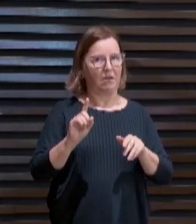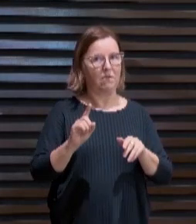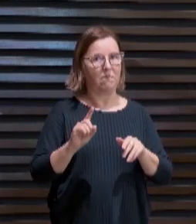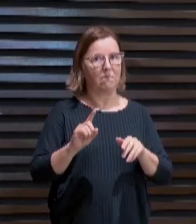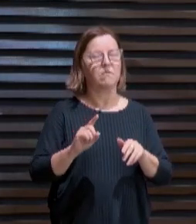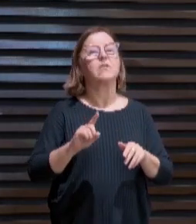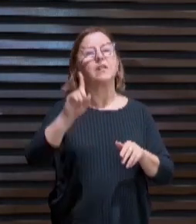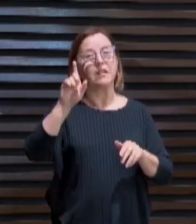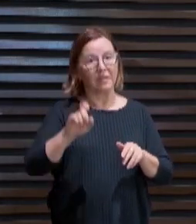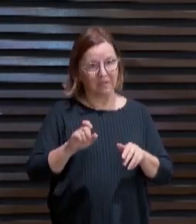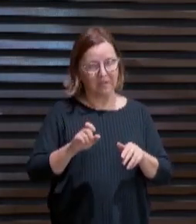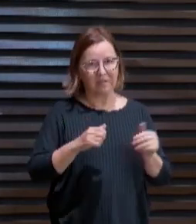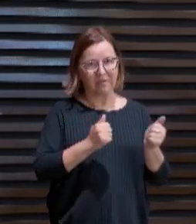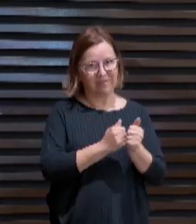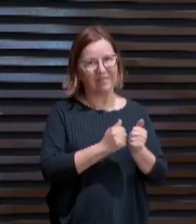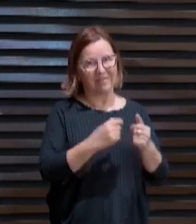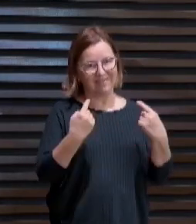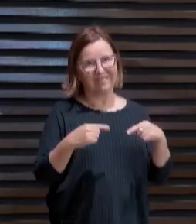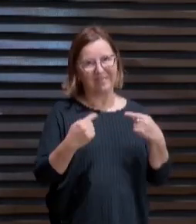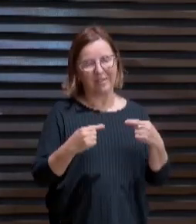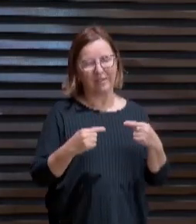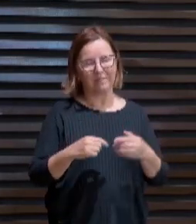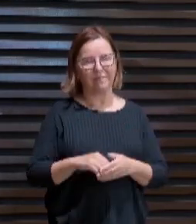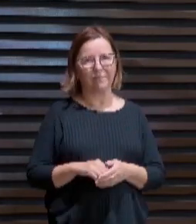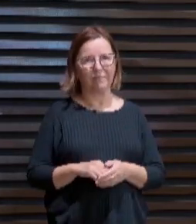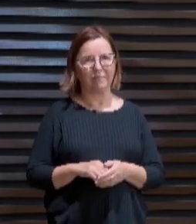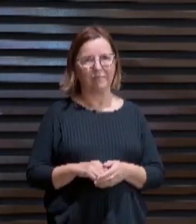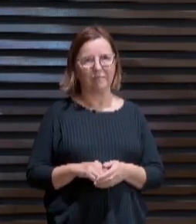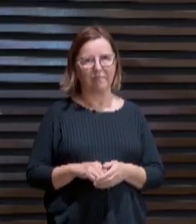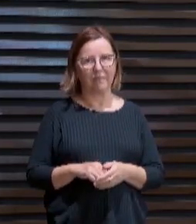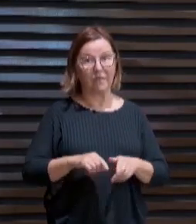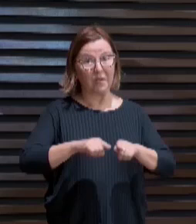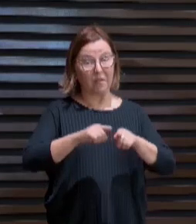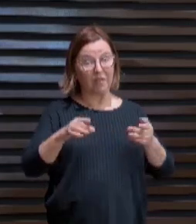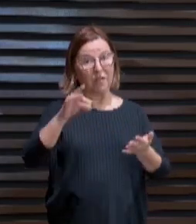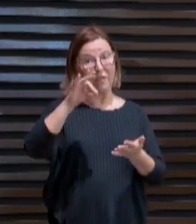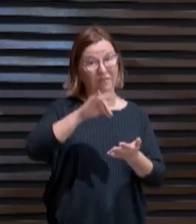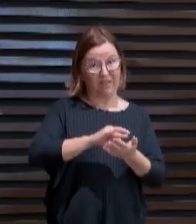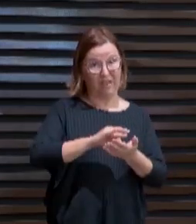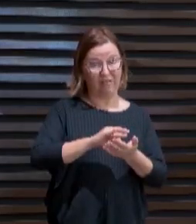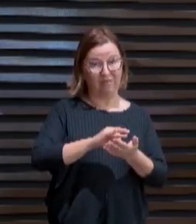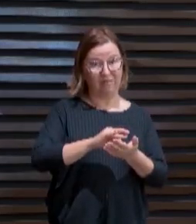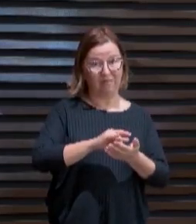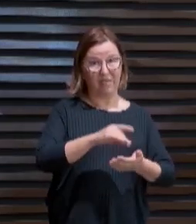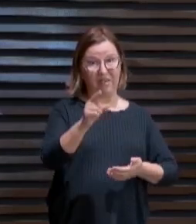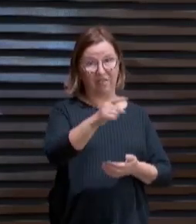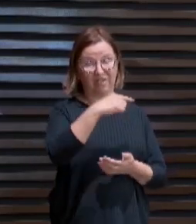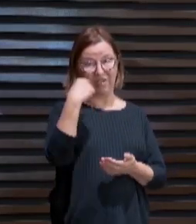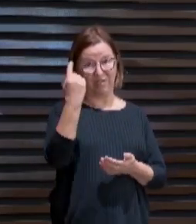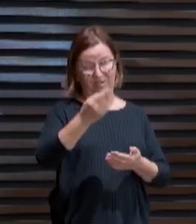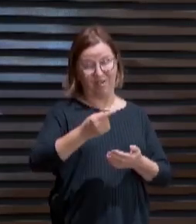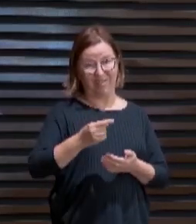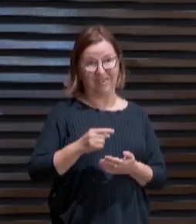está o que eu disse agora há pouco. Será que o fato de nós não estarmos sendo tão, entre aspas, perseguidos,